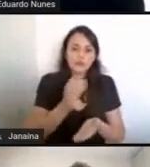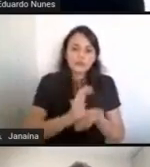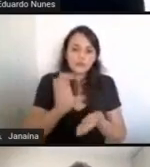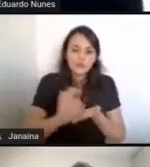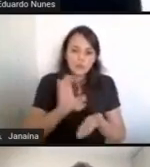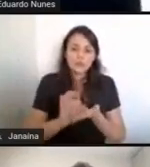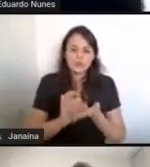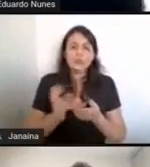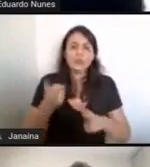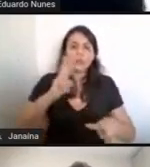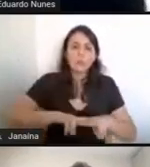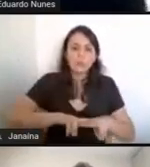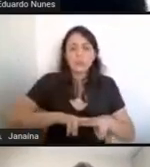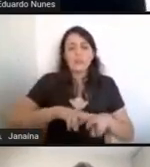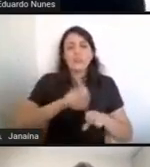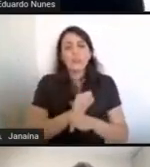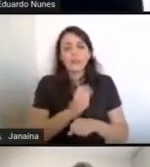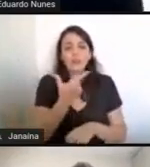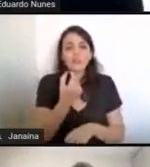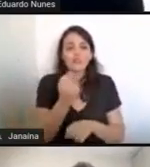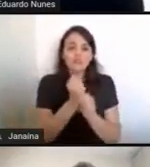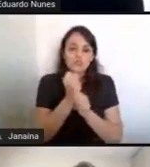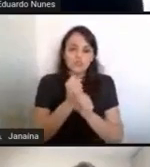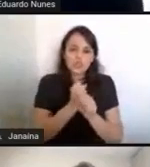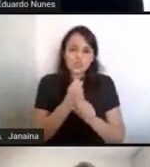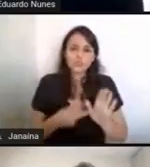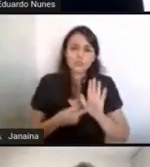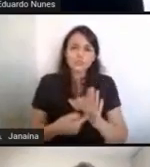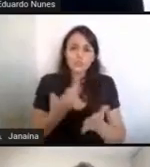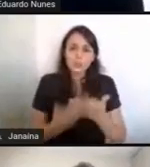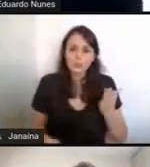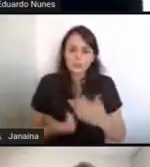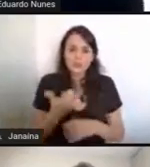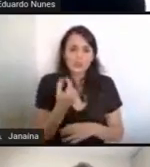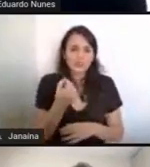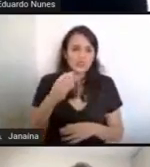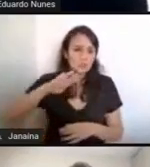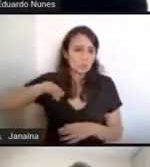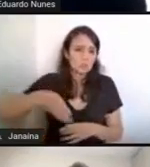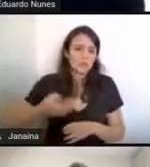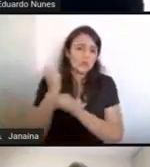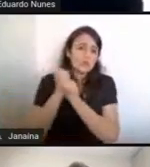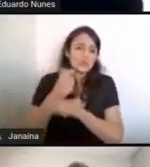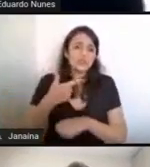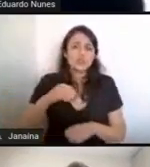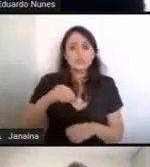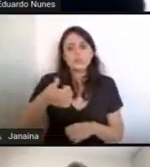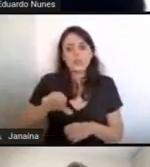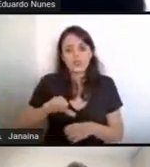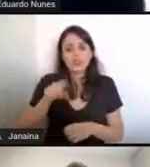né, então o Conselho Nacional de Saúde mostrou um dado aí que nós perdemos 20 bilhões só em 2019 com essa PEC, com essa